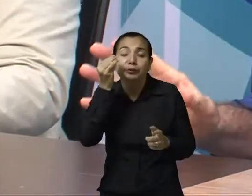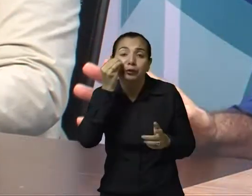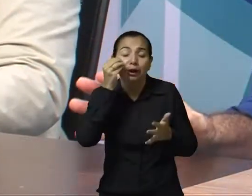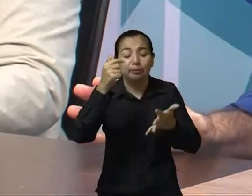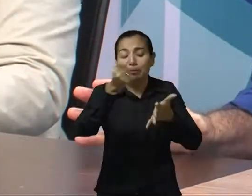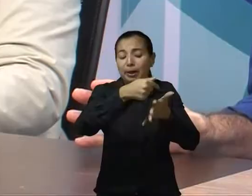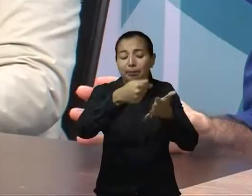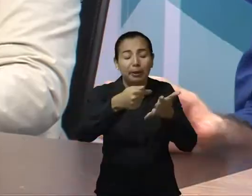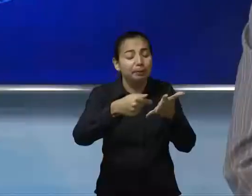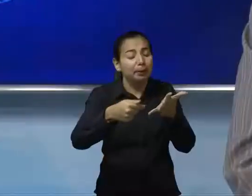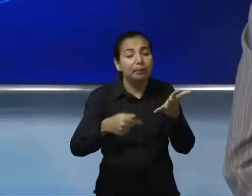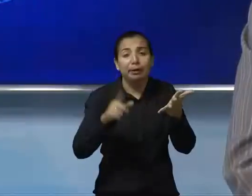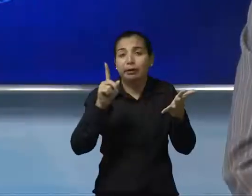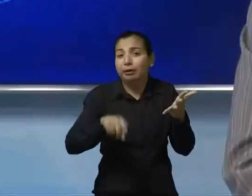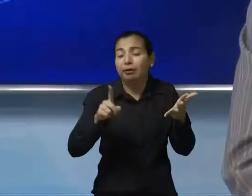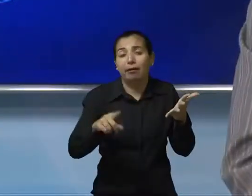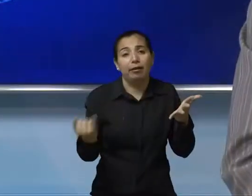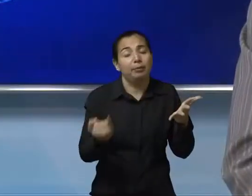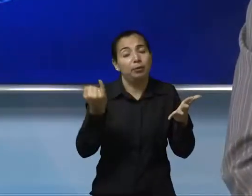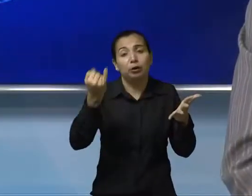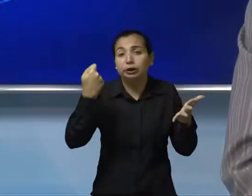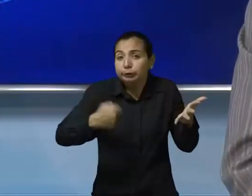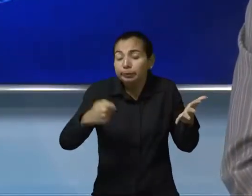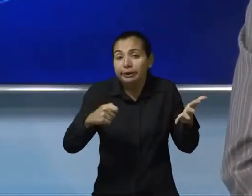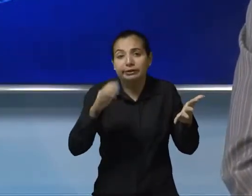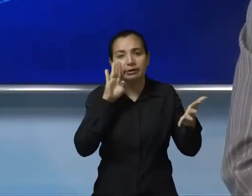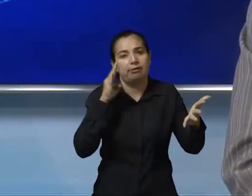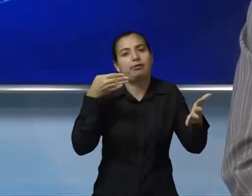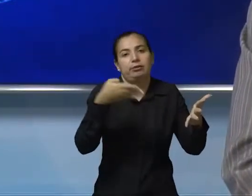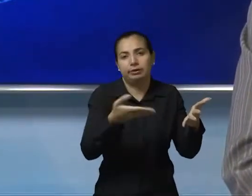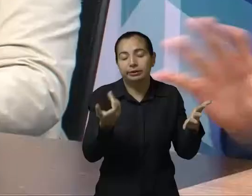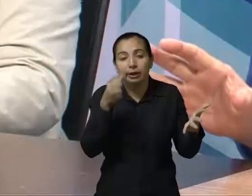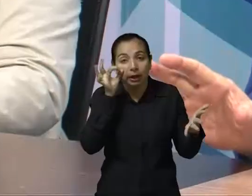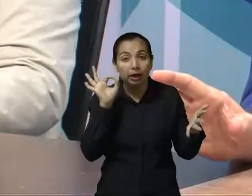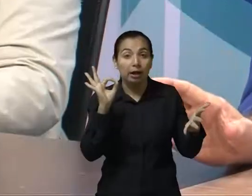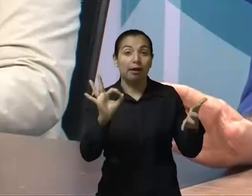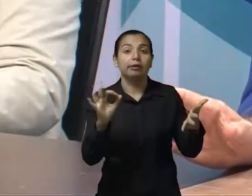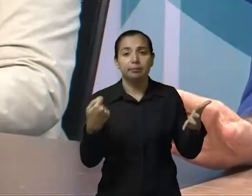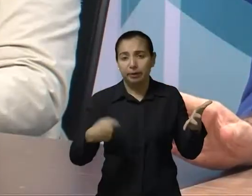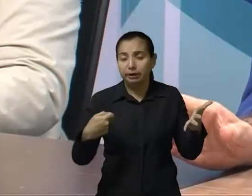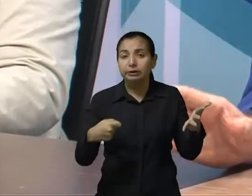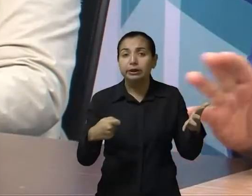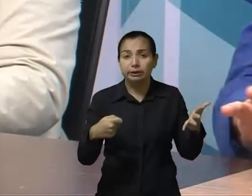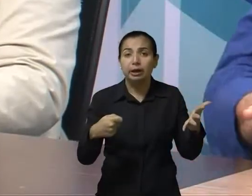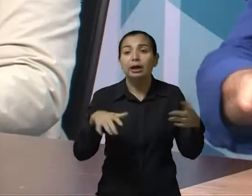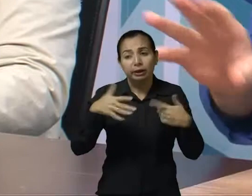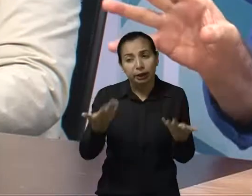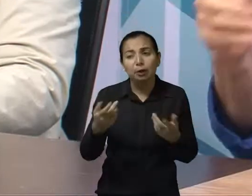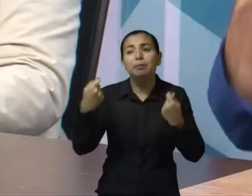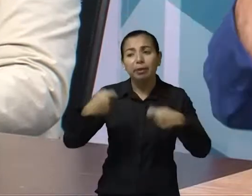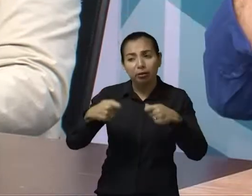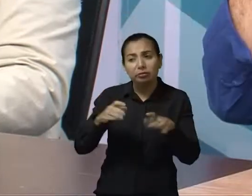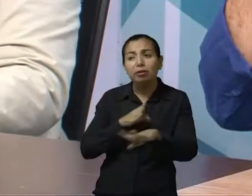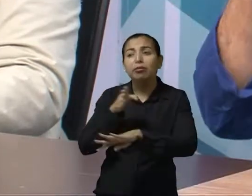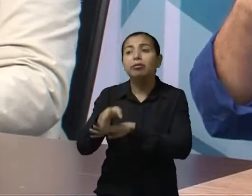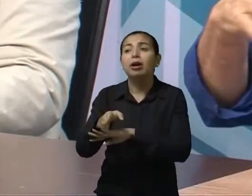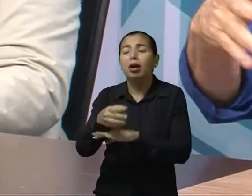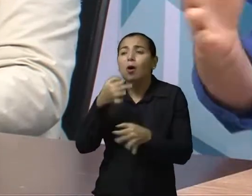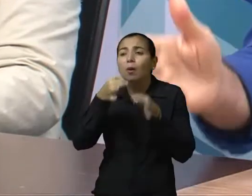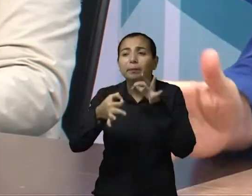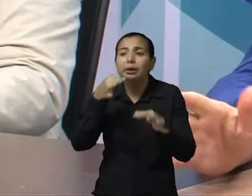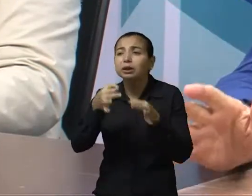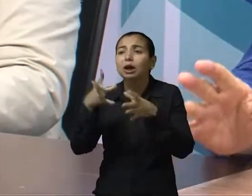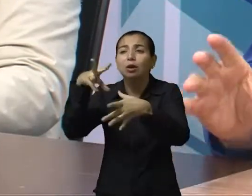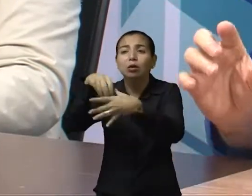que é muito interessante, muito rico, tá? Eu acho que, inclusive, a universidade pode colaborar com isso, né? Eu sempre coloco muito